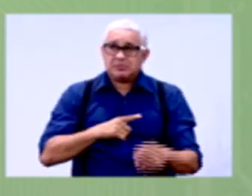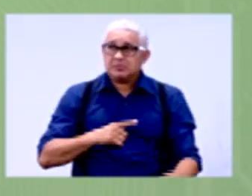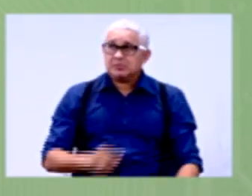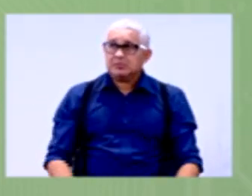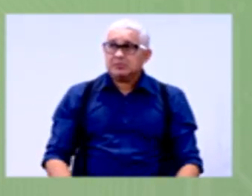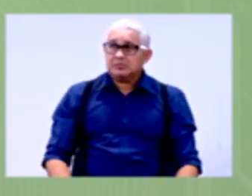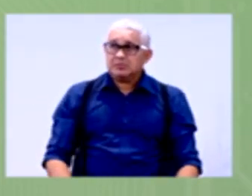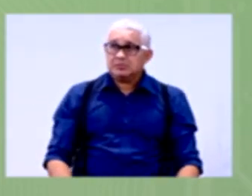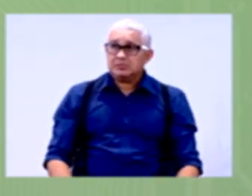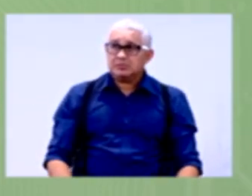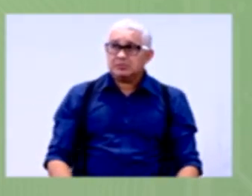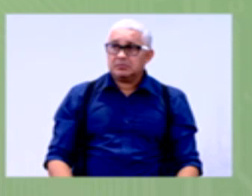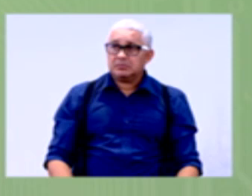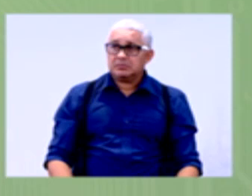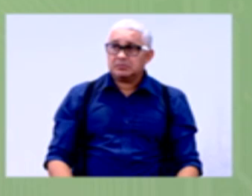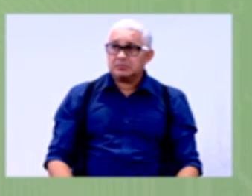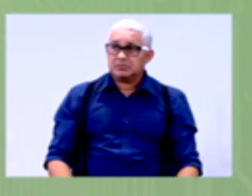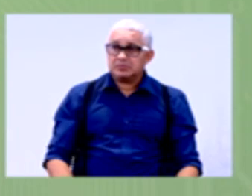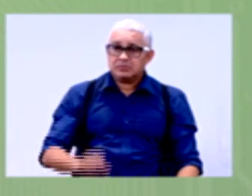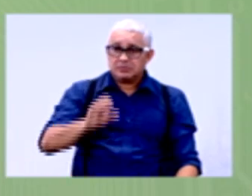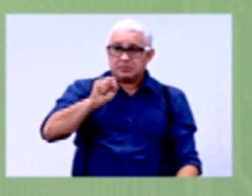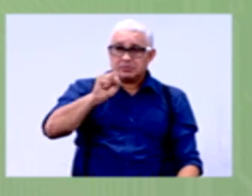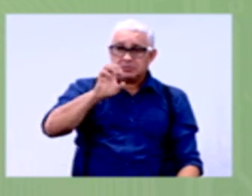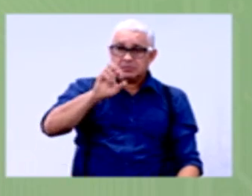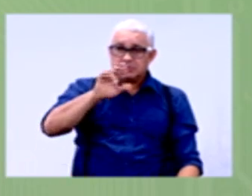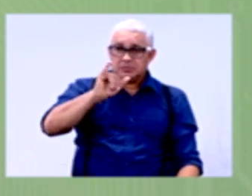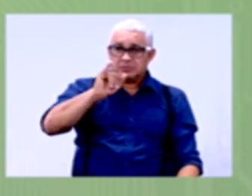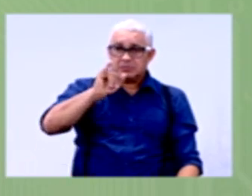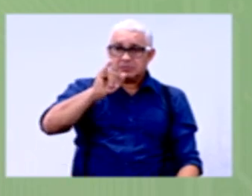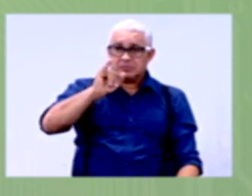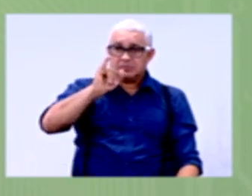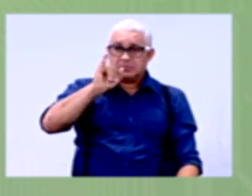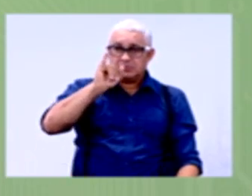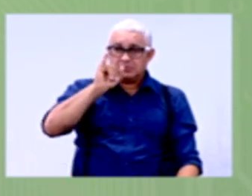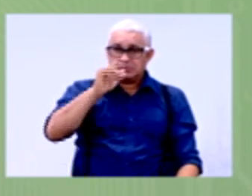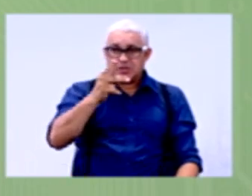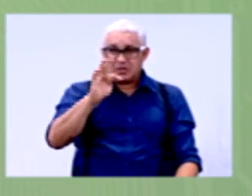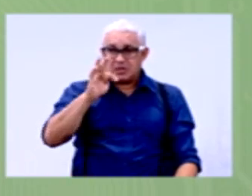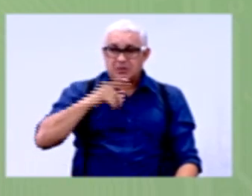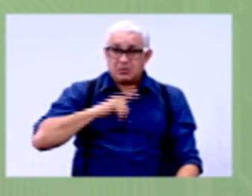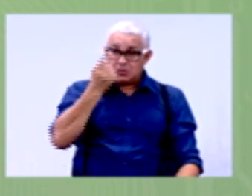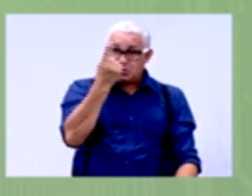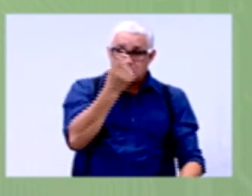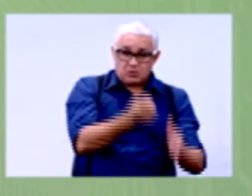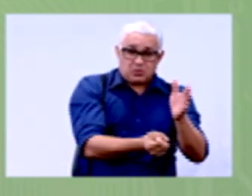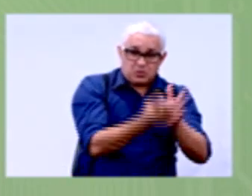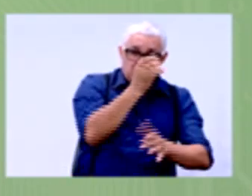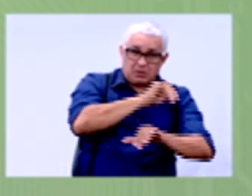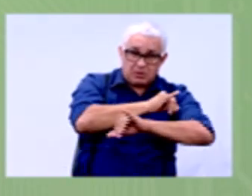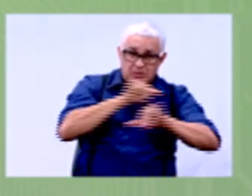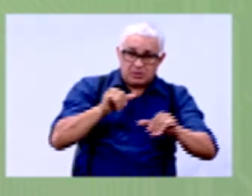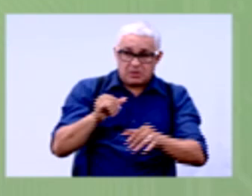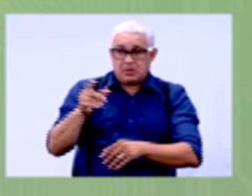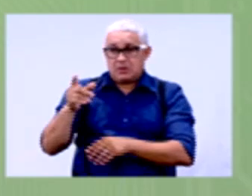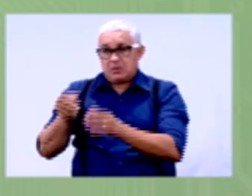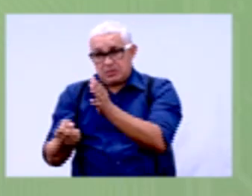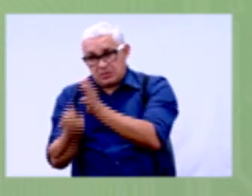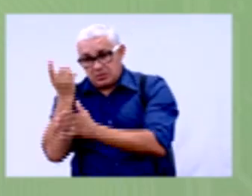temos dois scripts que criam. Um cria a informação e o